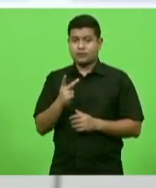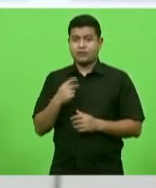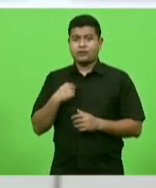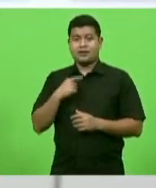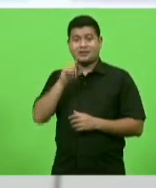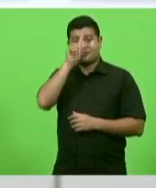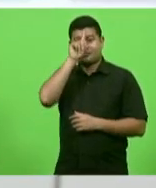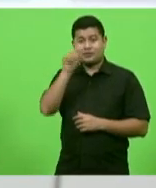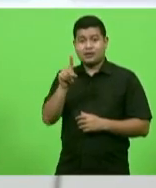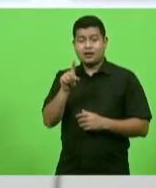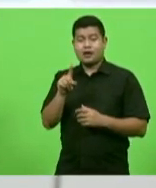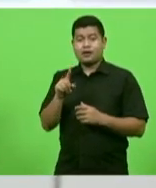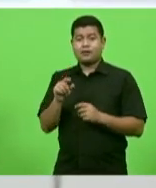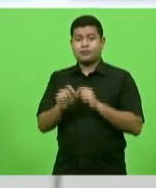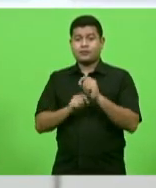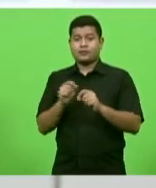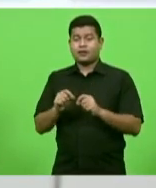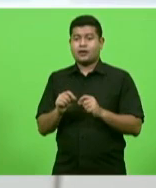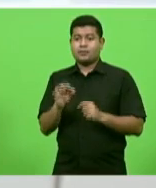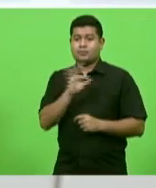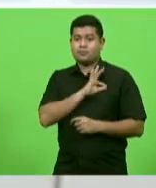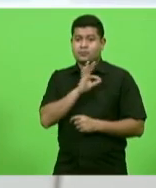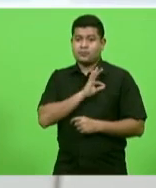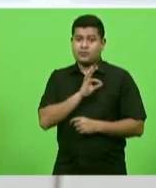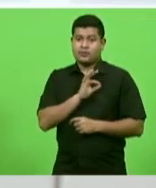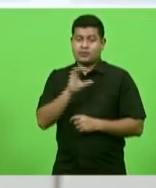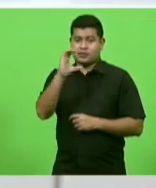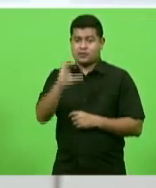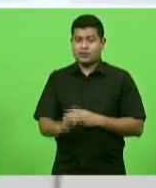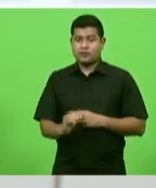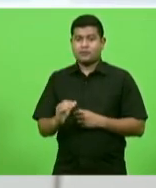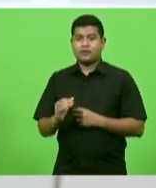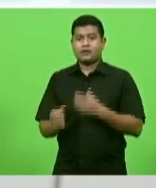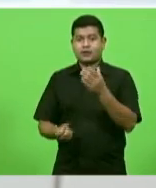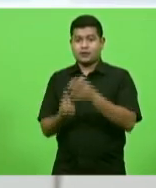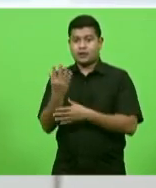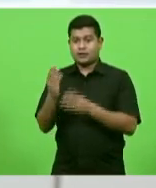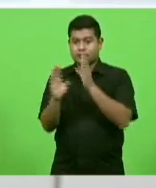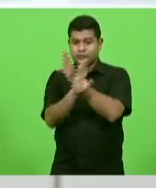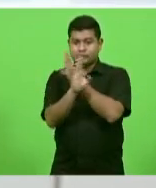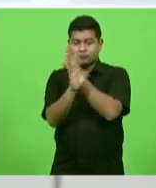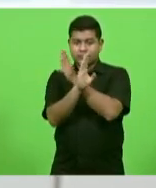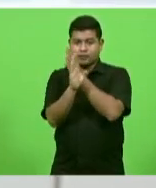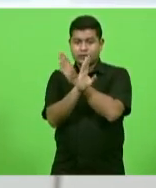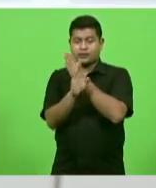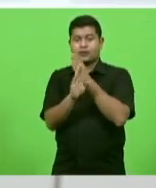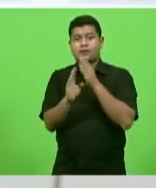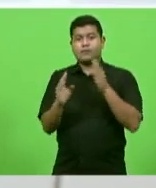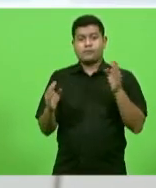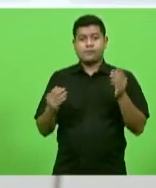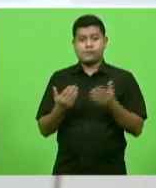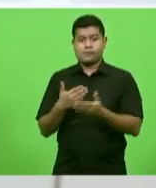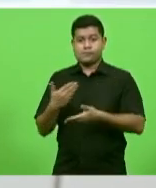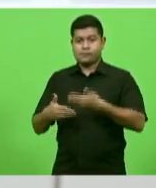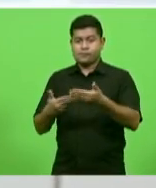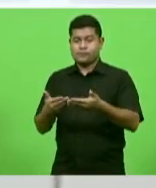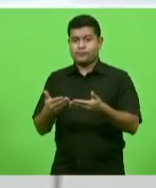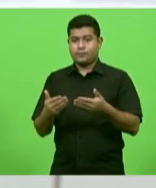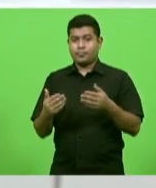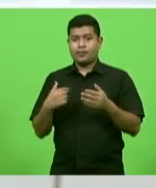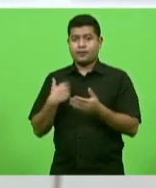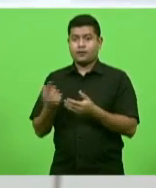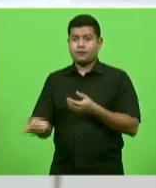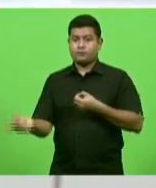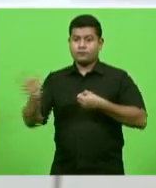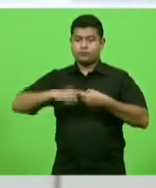notificações dos Passos a polícia civil para fins de instauração de medidas criminais cabíveis e restituição